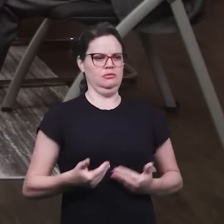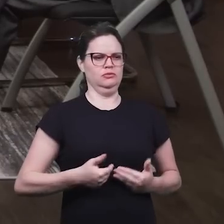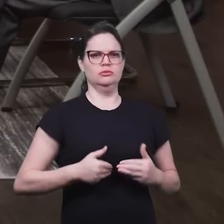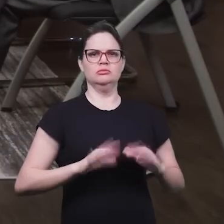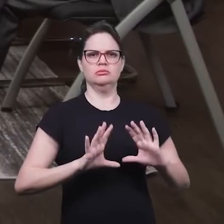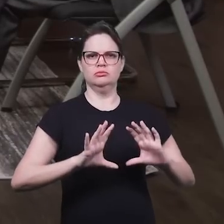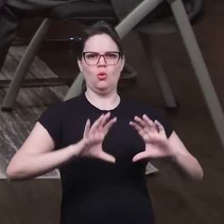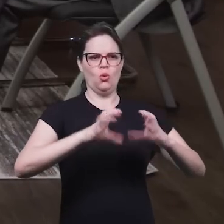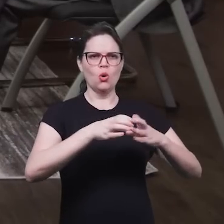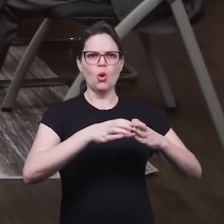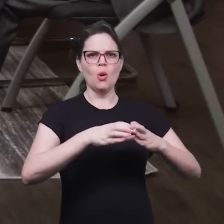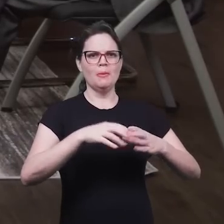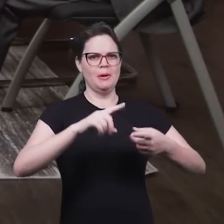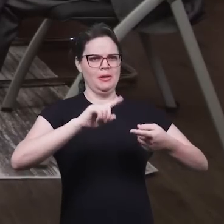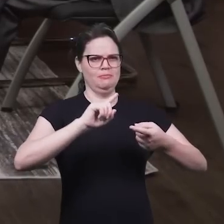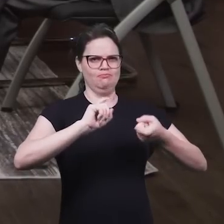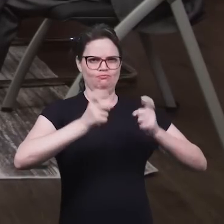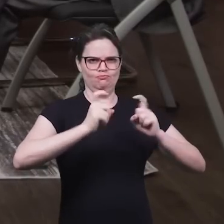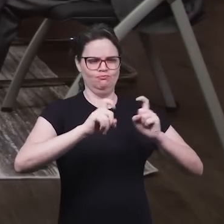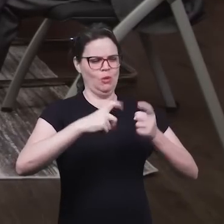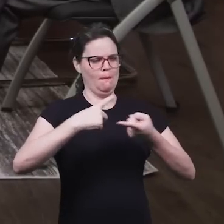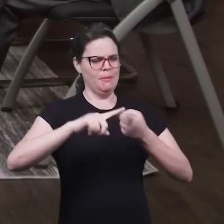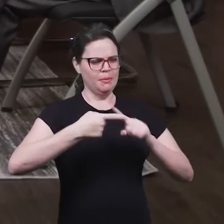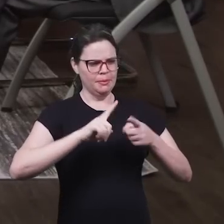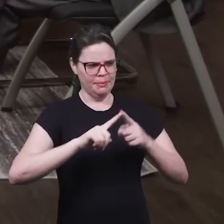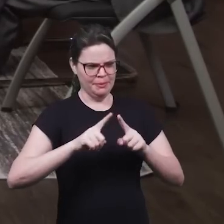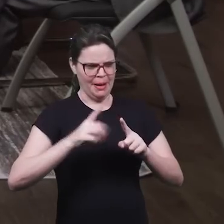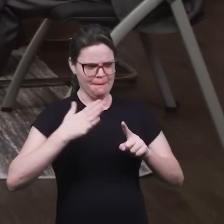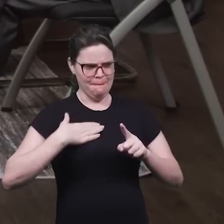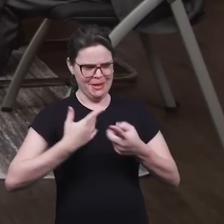pobres. Tudo em comum. Tudo em comum. Então